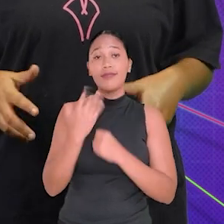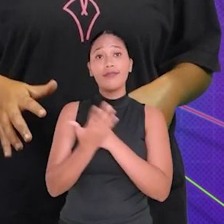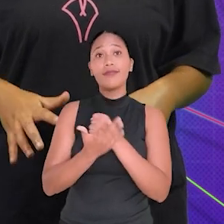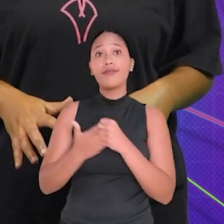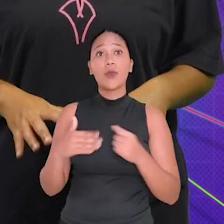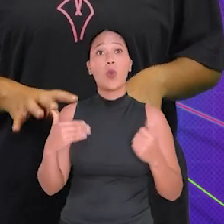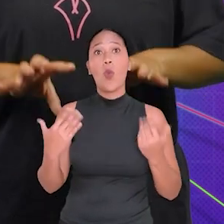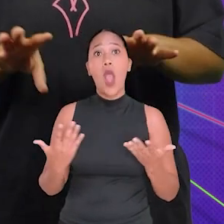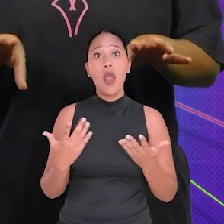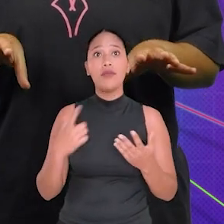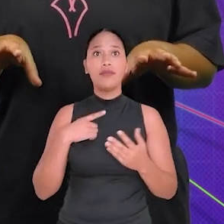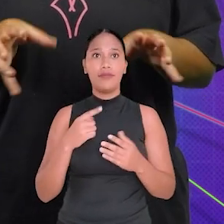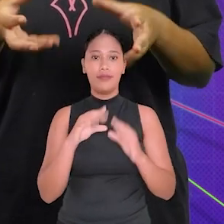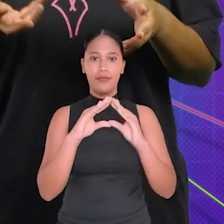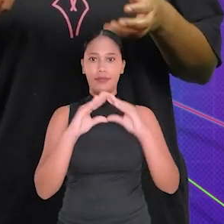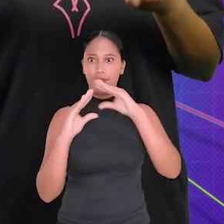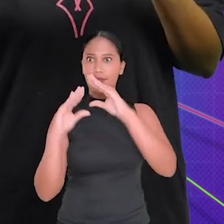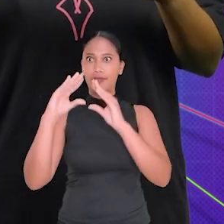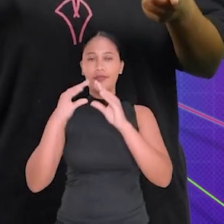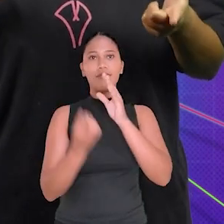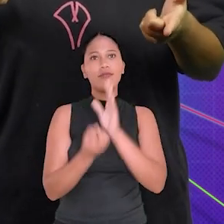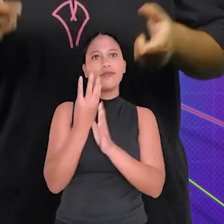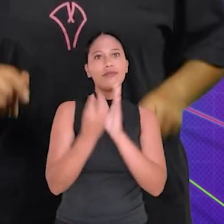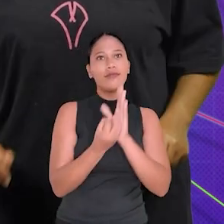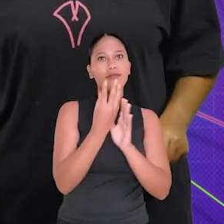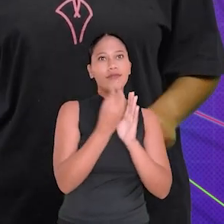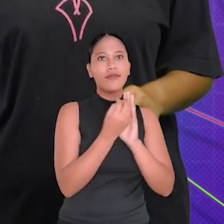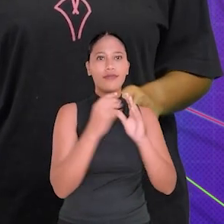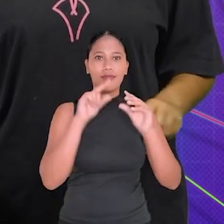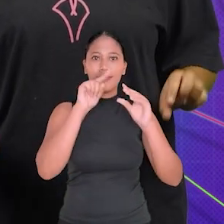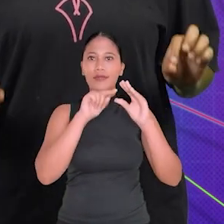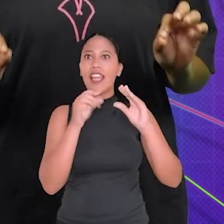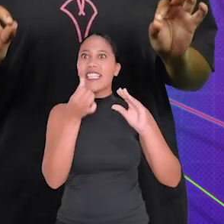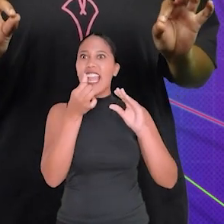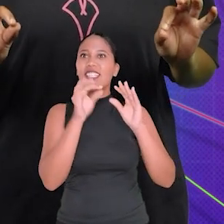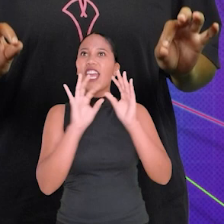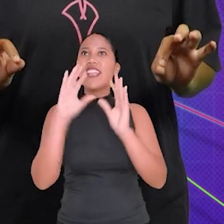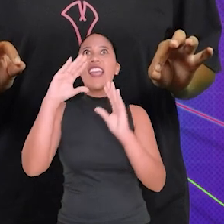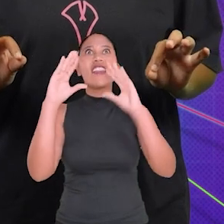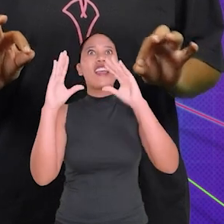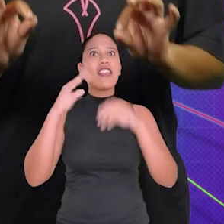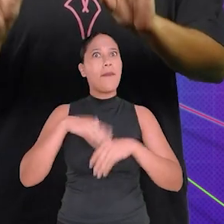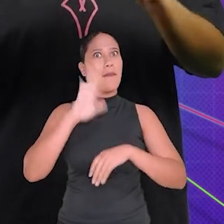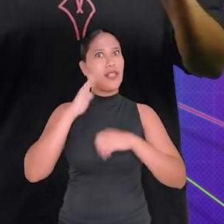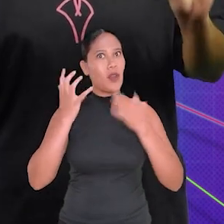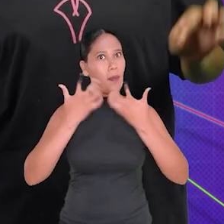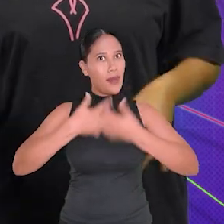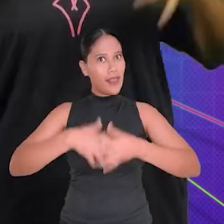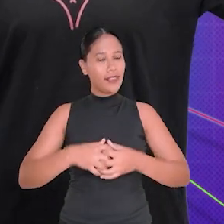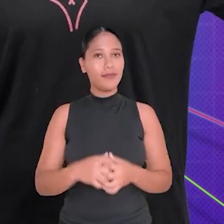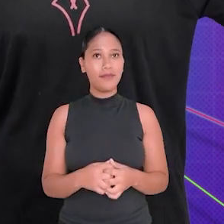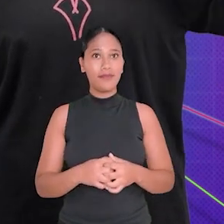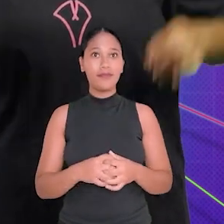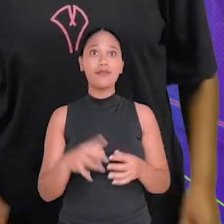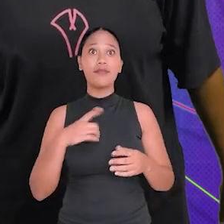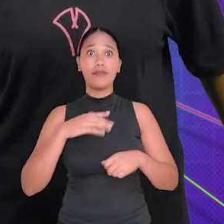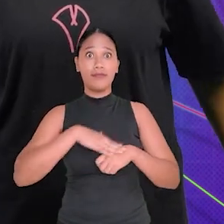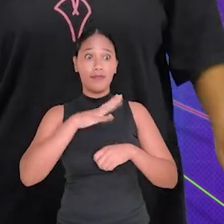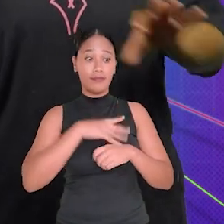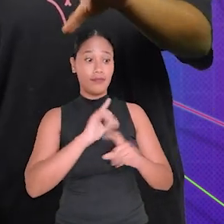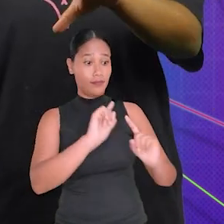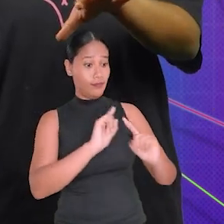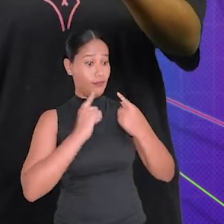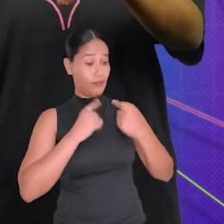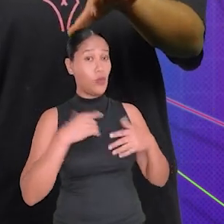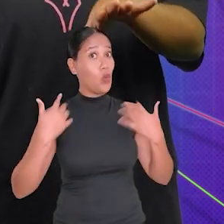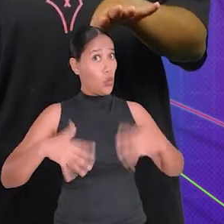do jogo é baseada numa grade hexagonal, que permite a criação de formas hexagonais e outras formas ainda mais complexas. Isso torna